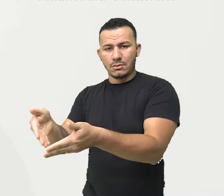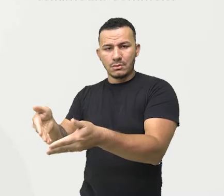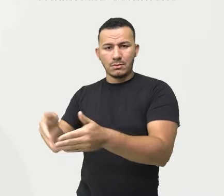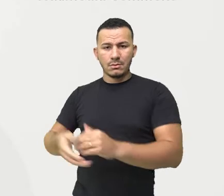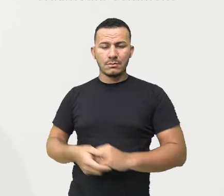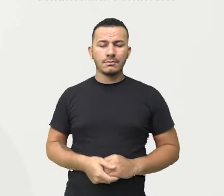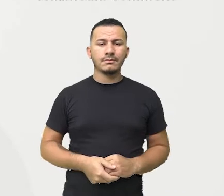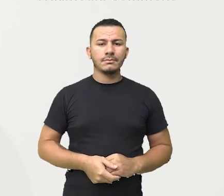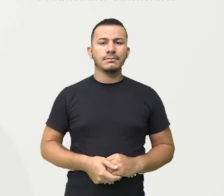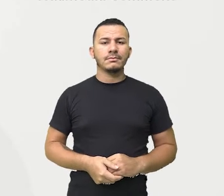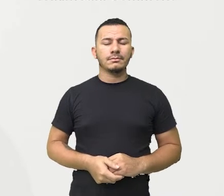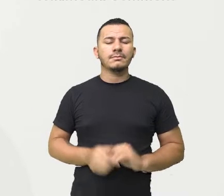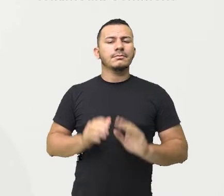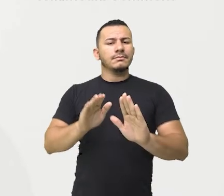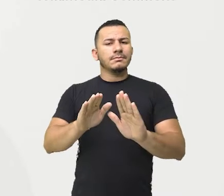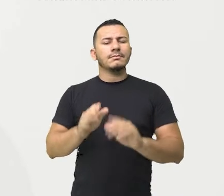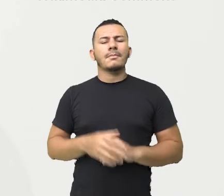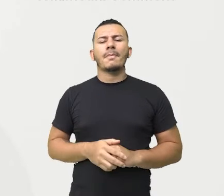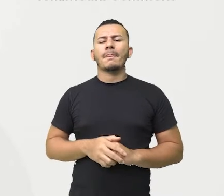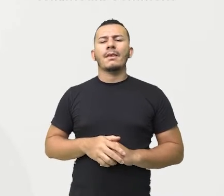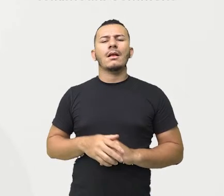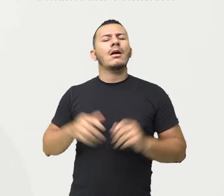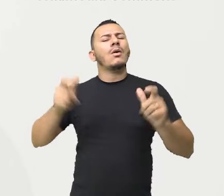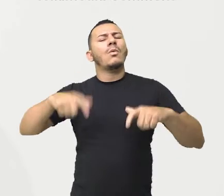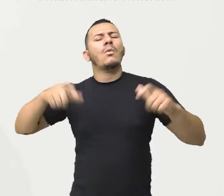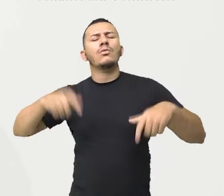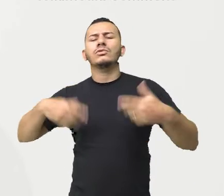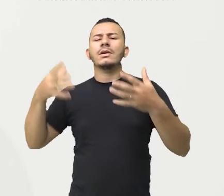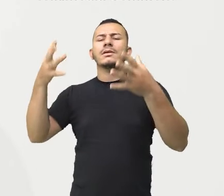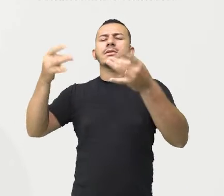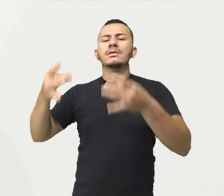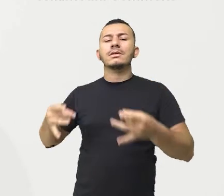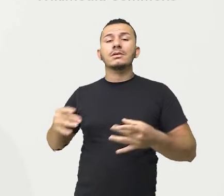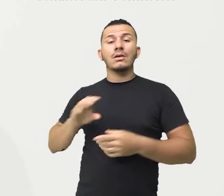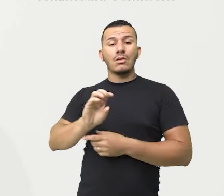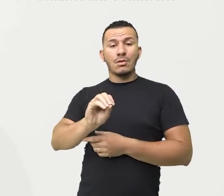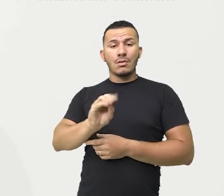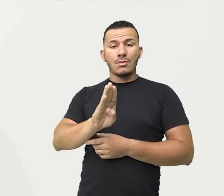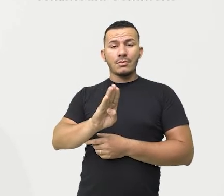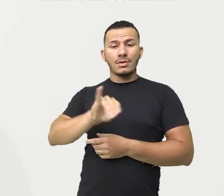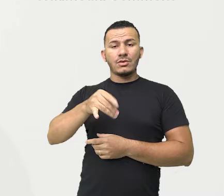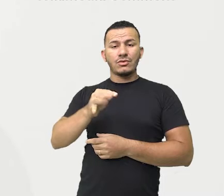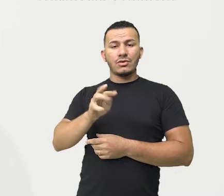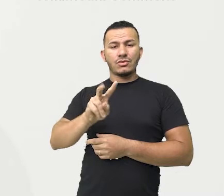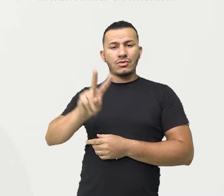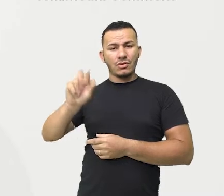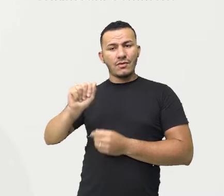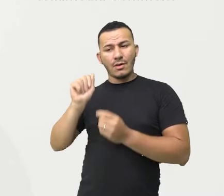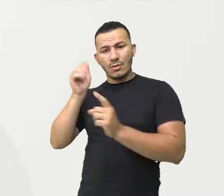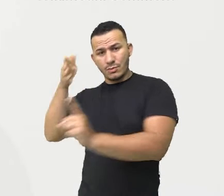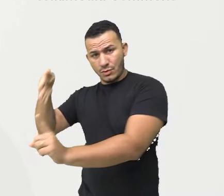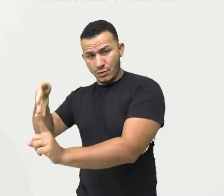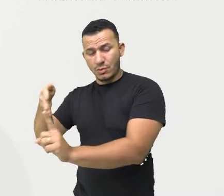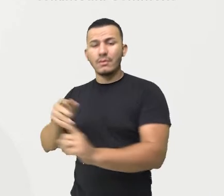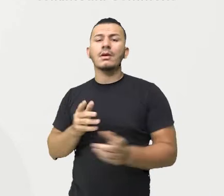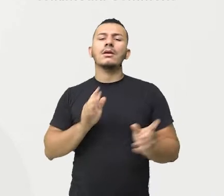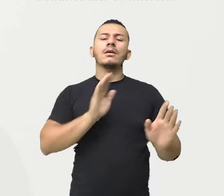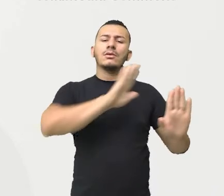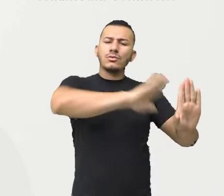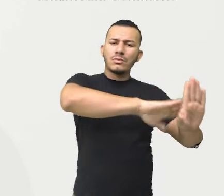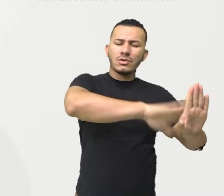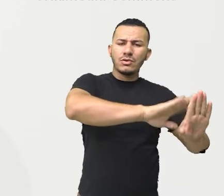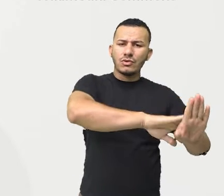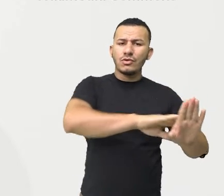objetiva. Onde nós encontramos esse tipo de descrição objetiva, descrição subjetiva? A